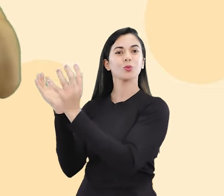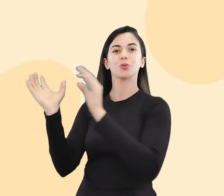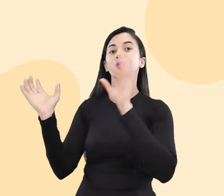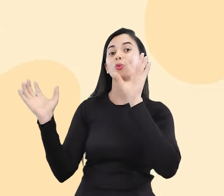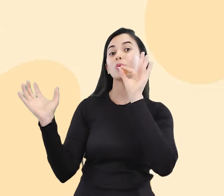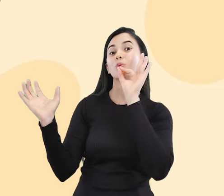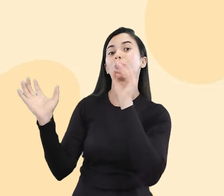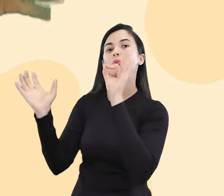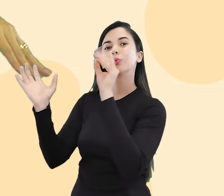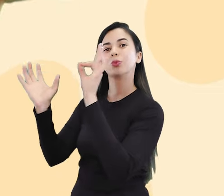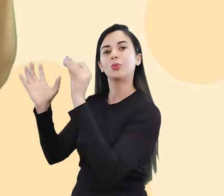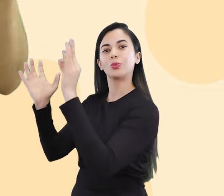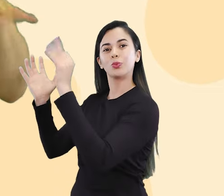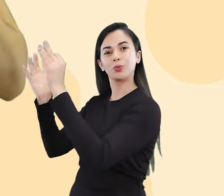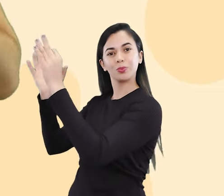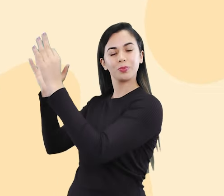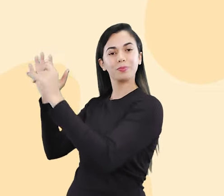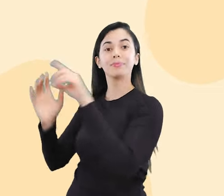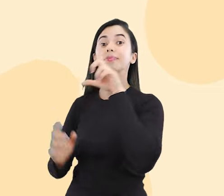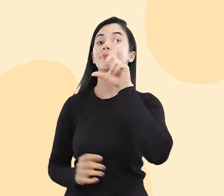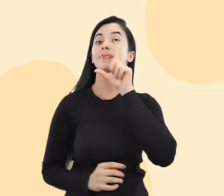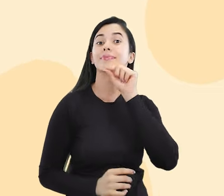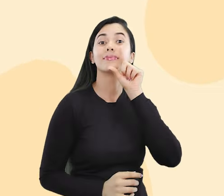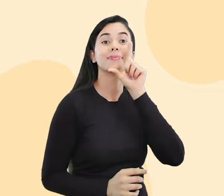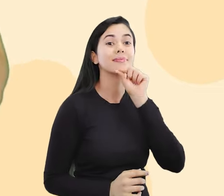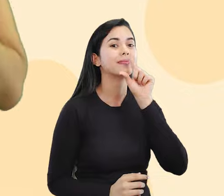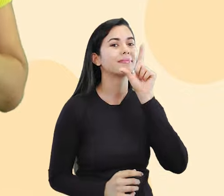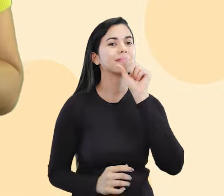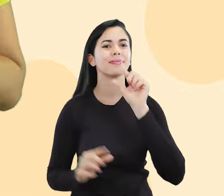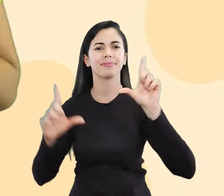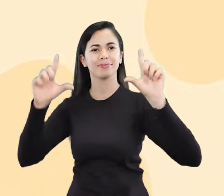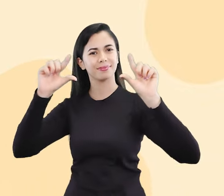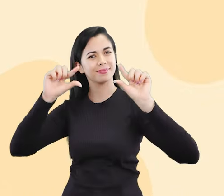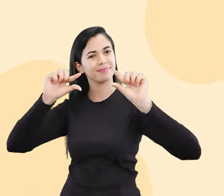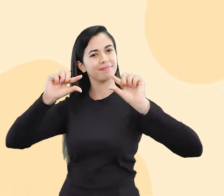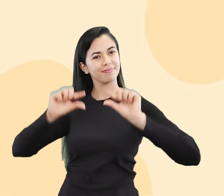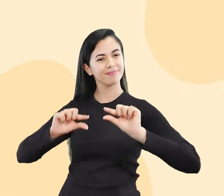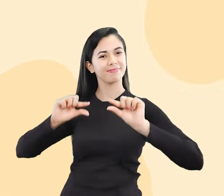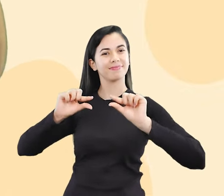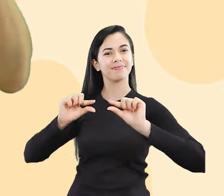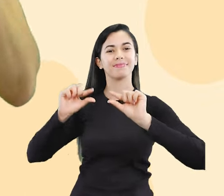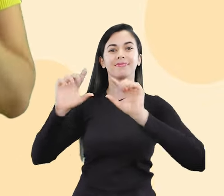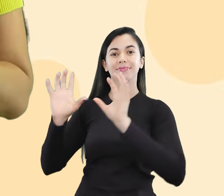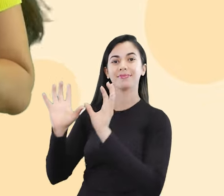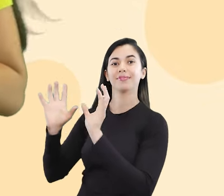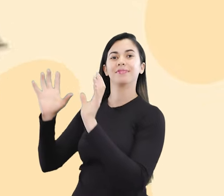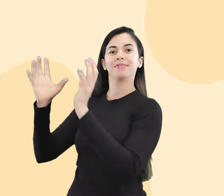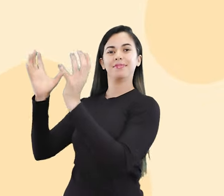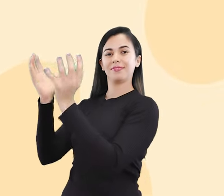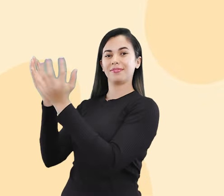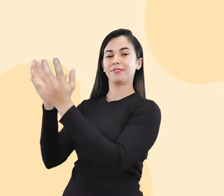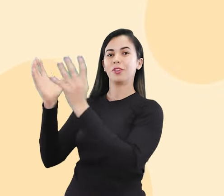voa pro seu ninho. O passarinho pequenininho,